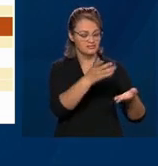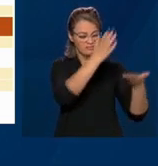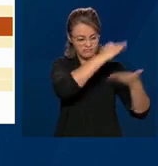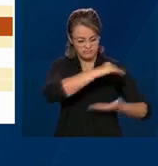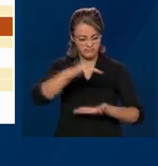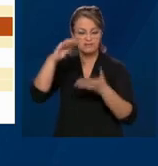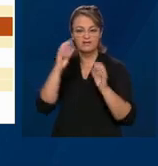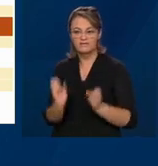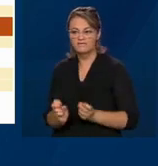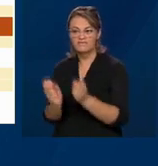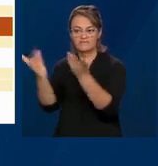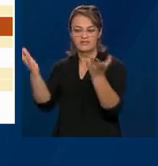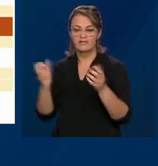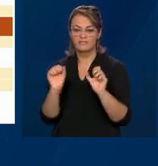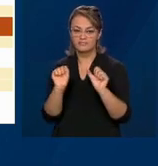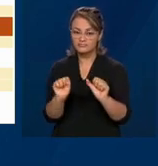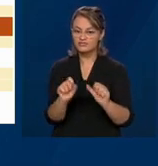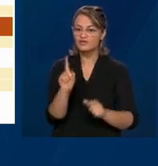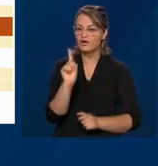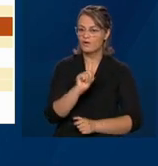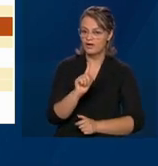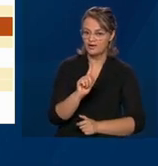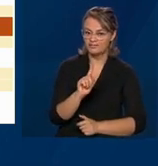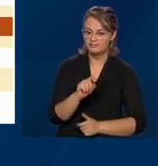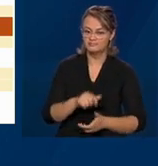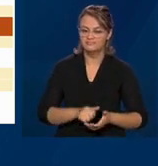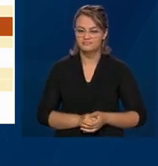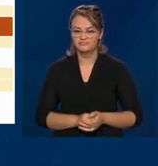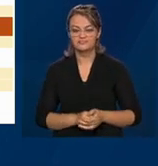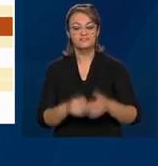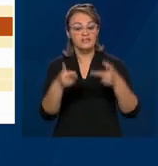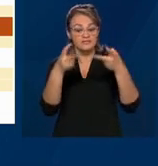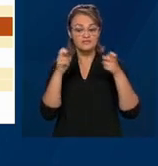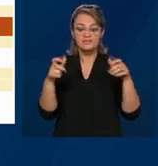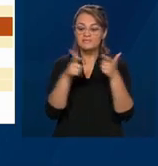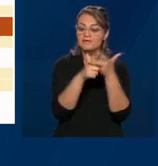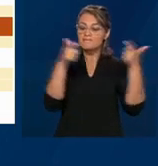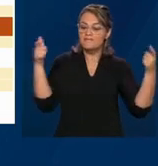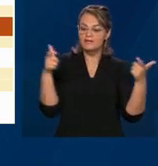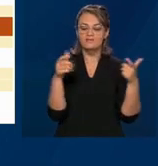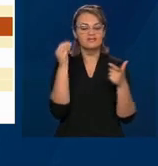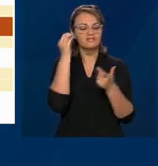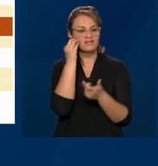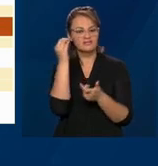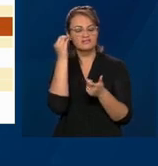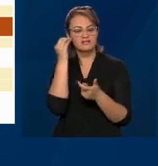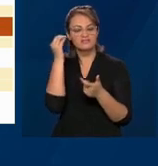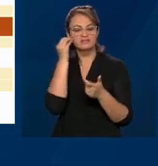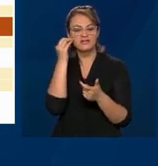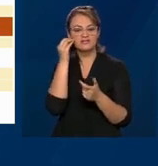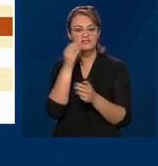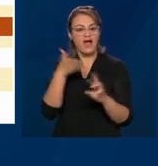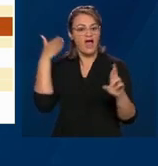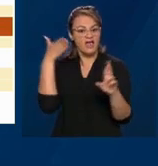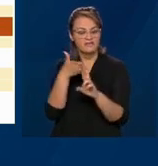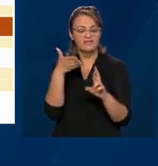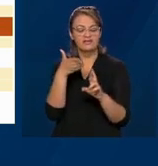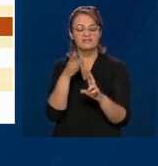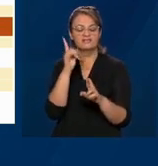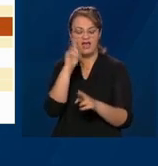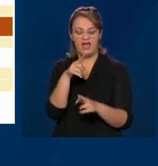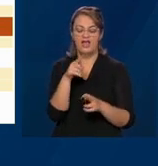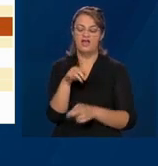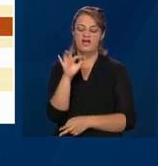disponibilizados para uso. Nós observamos que a maioria desses testes tem como referência a